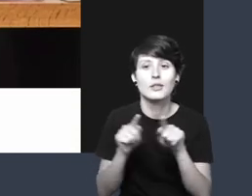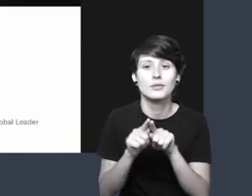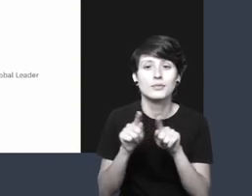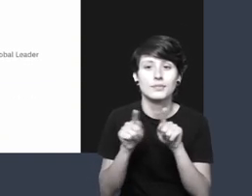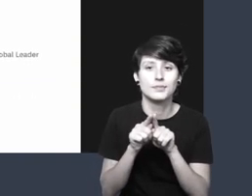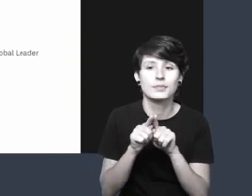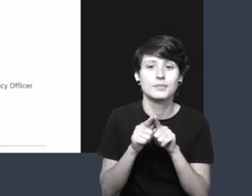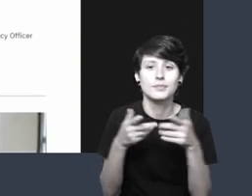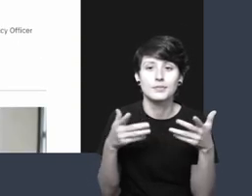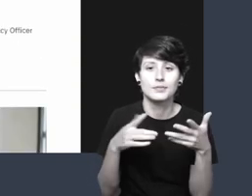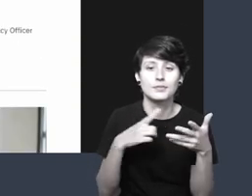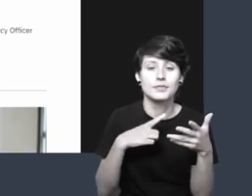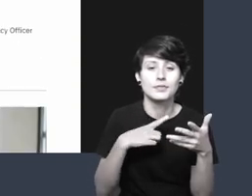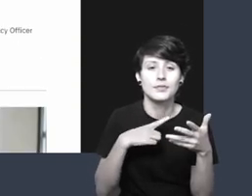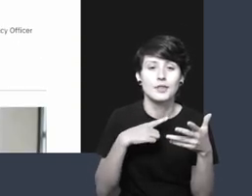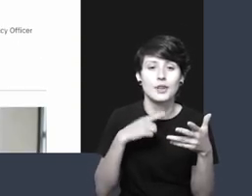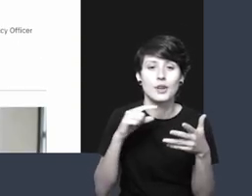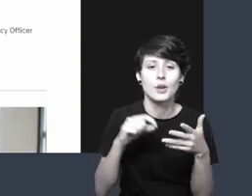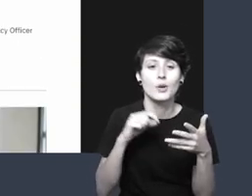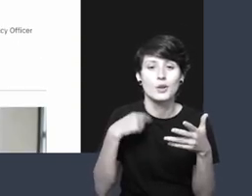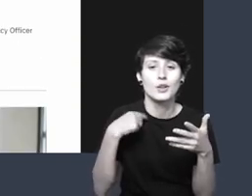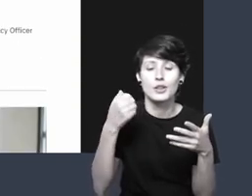Aí tem agora, né,